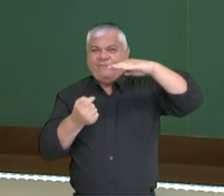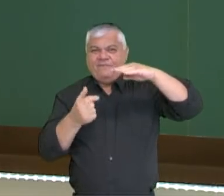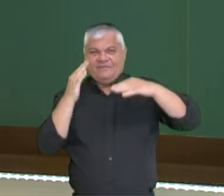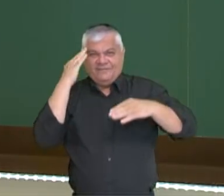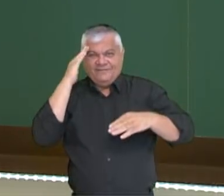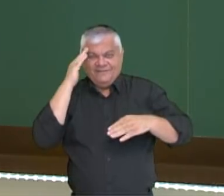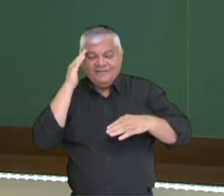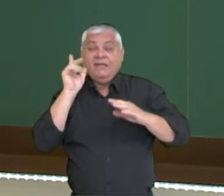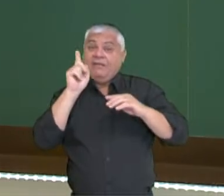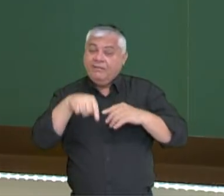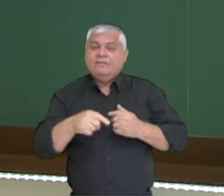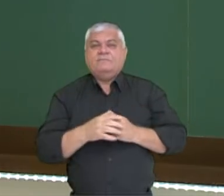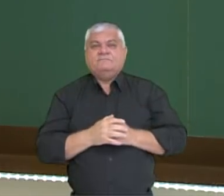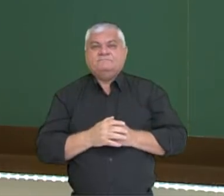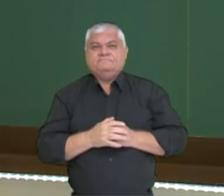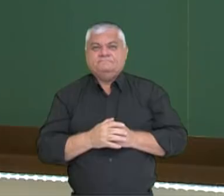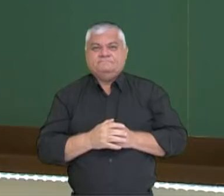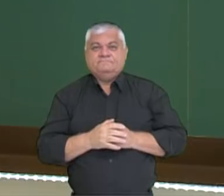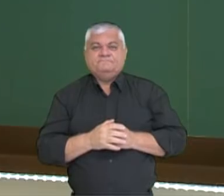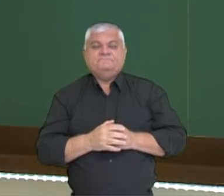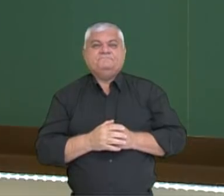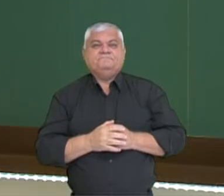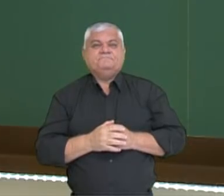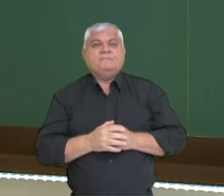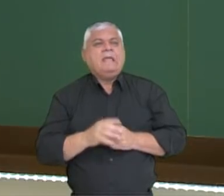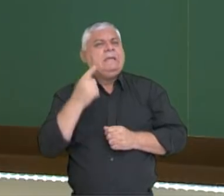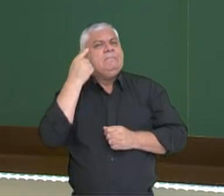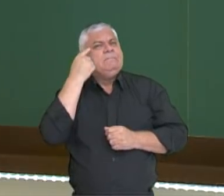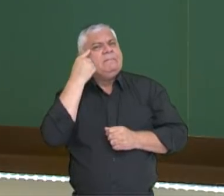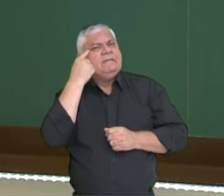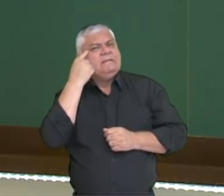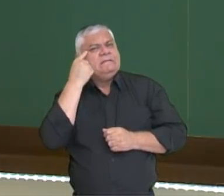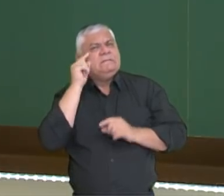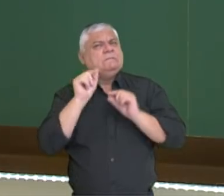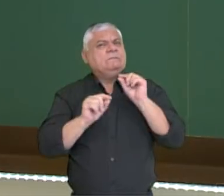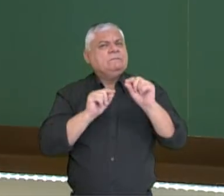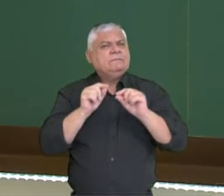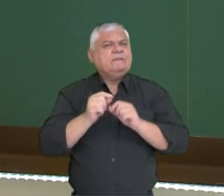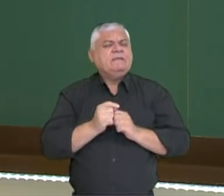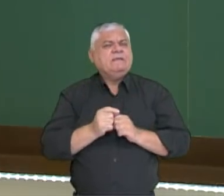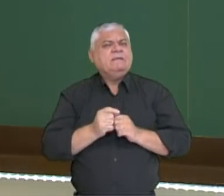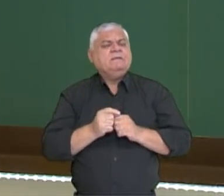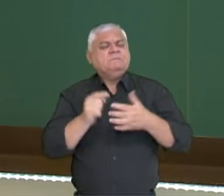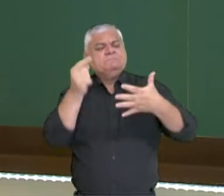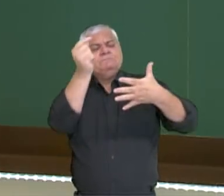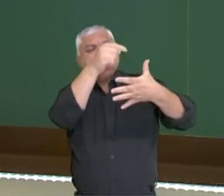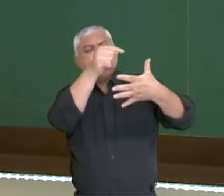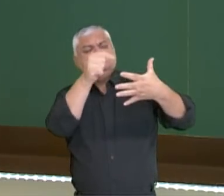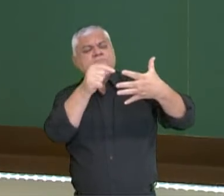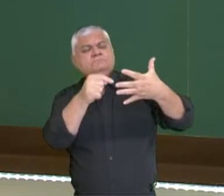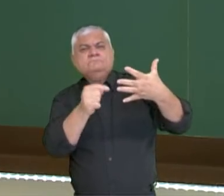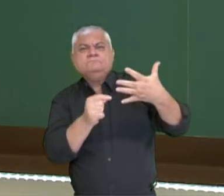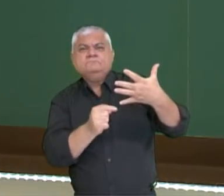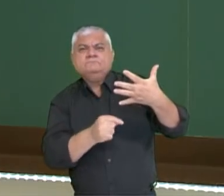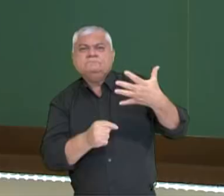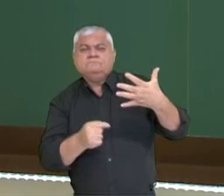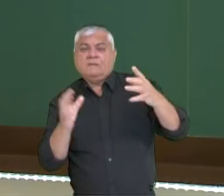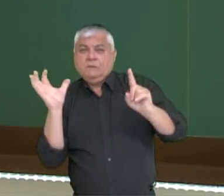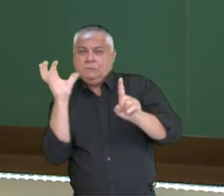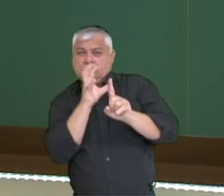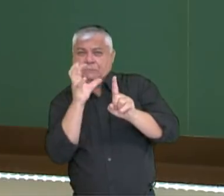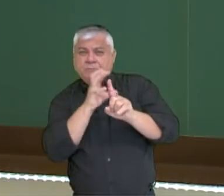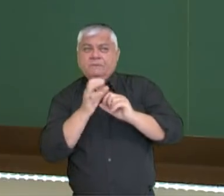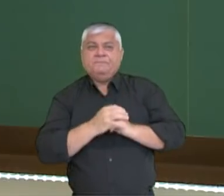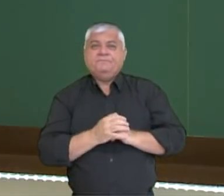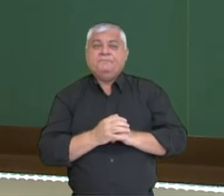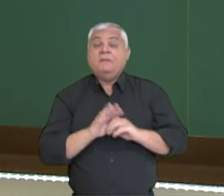mais baixas, por exemplo, certo? Pensando nisso, a gente pensa nesses fatores climáticos ali que interferem. E quais